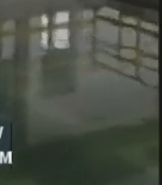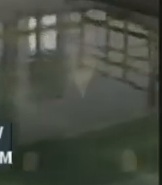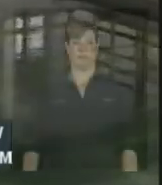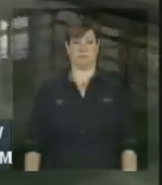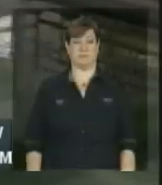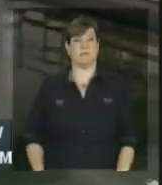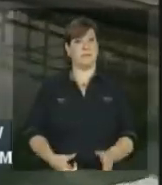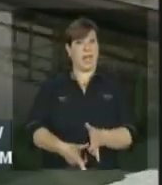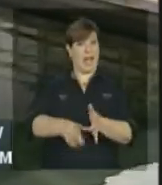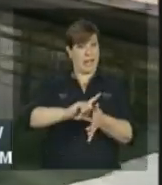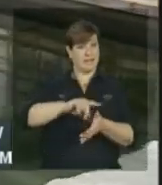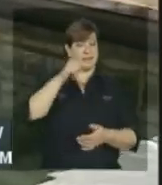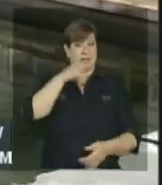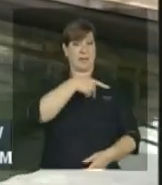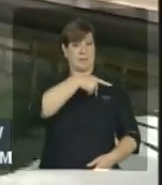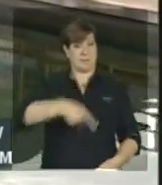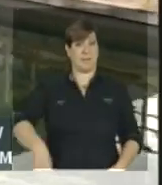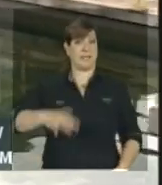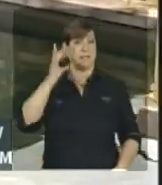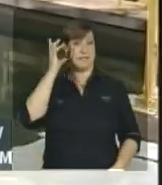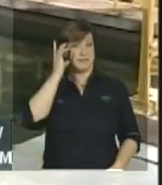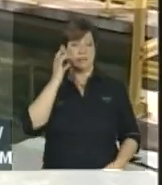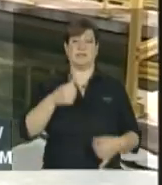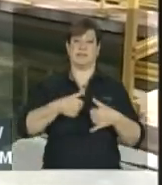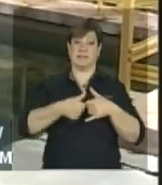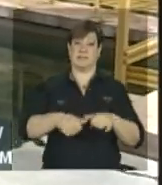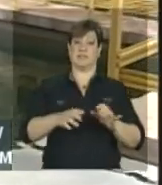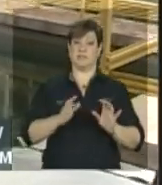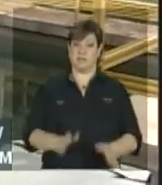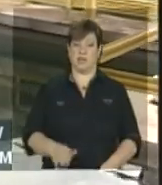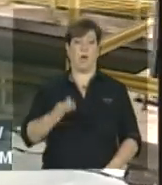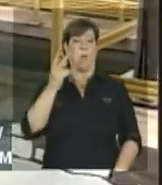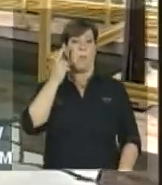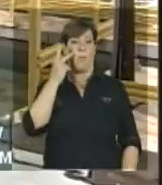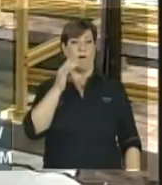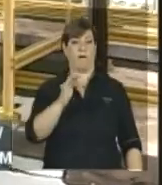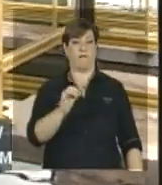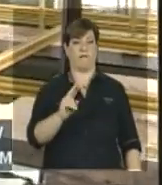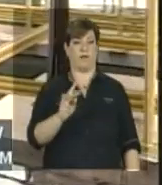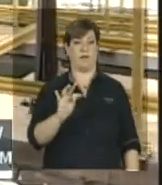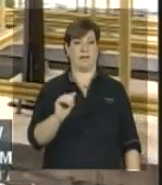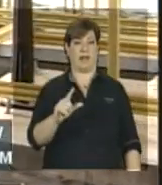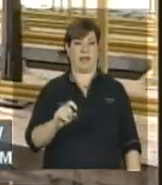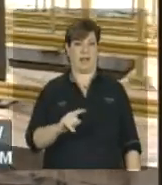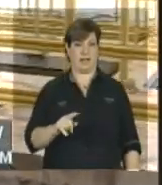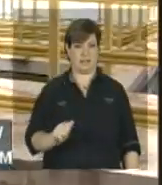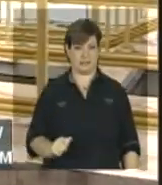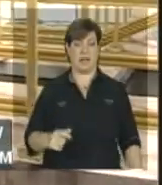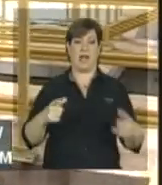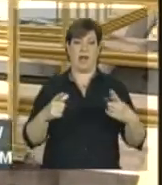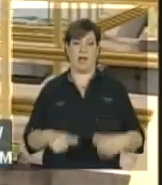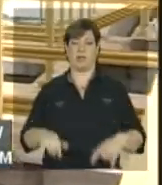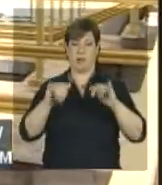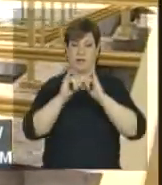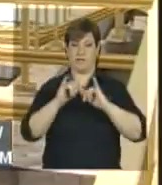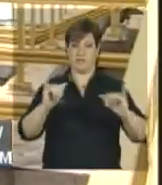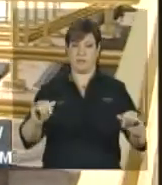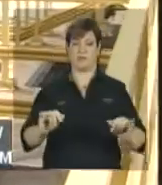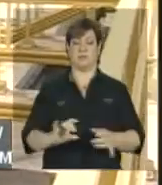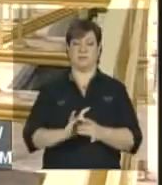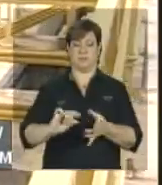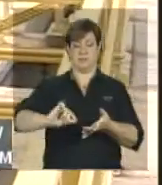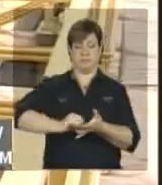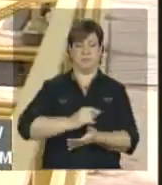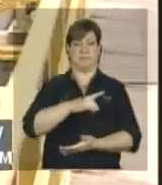Mais cedo, a presidenta Dilma Rousseff esteve em Fortaleza, onde anunciou a liberação, onde visitou